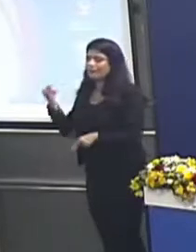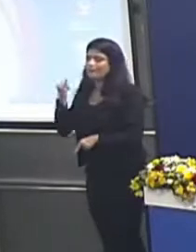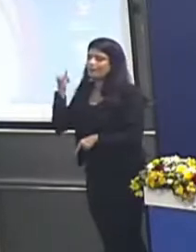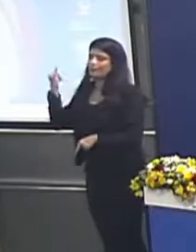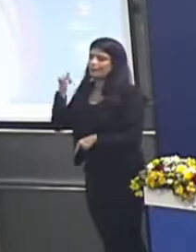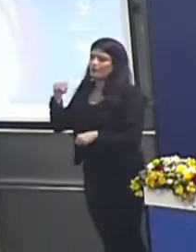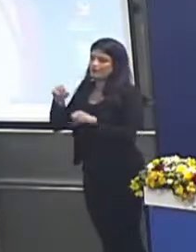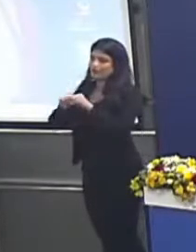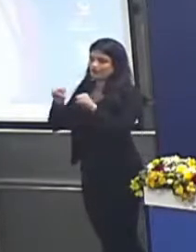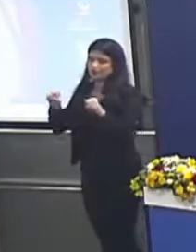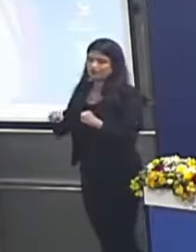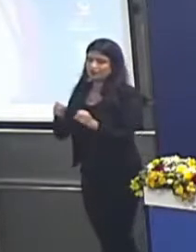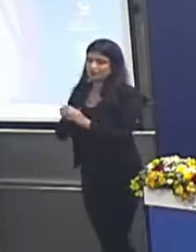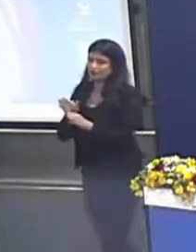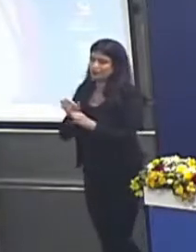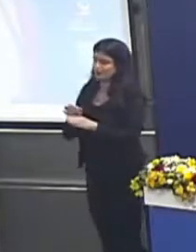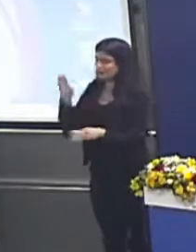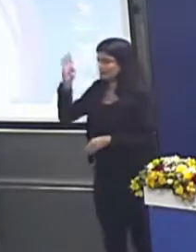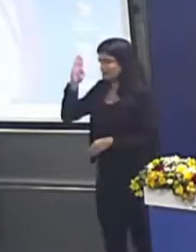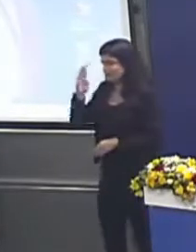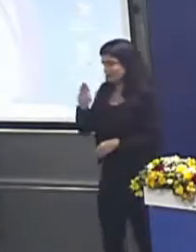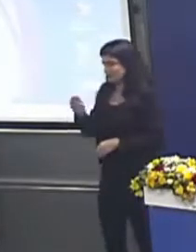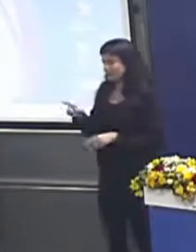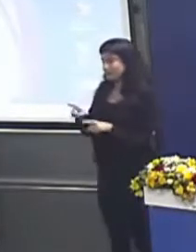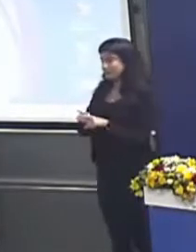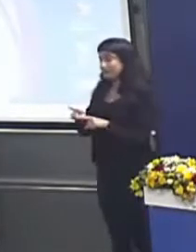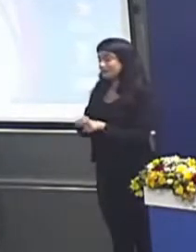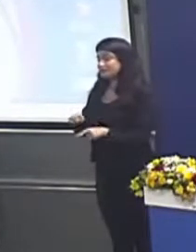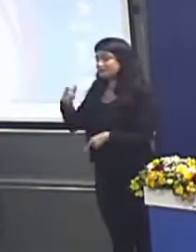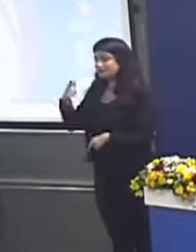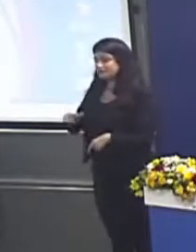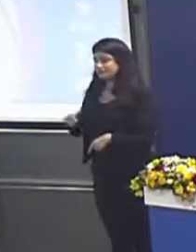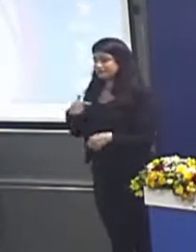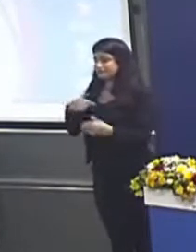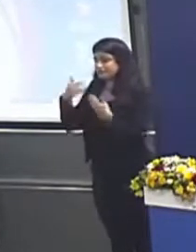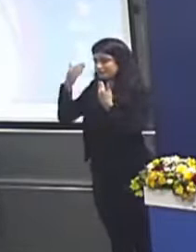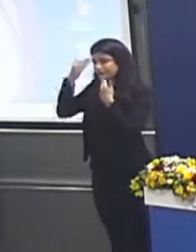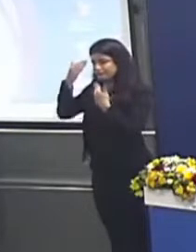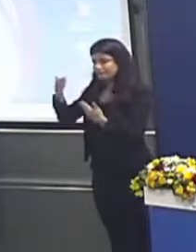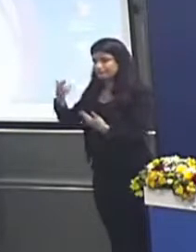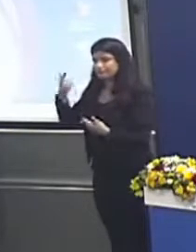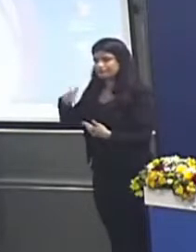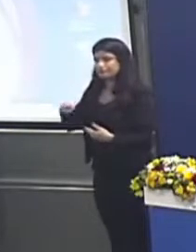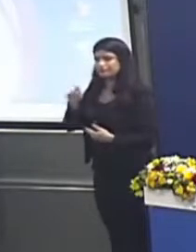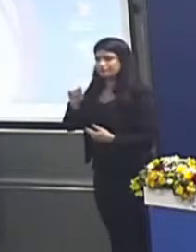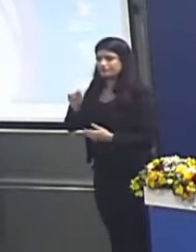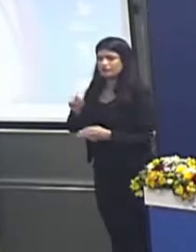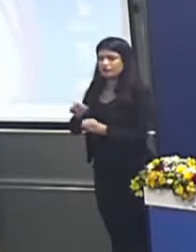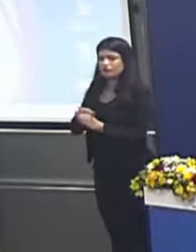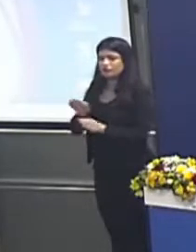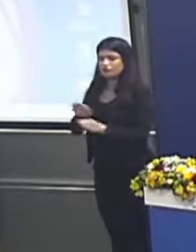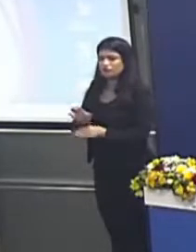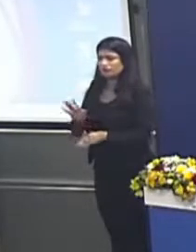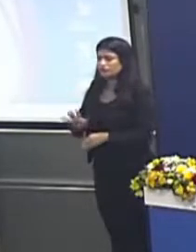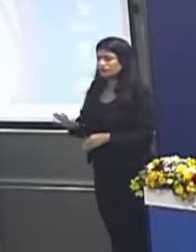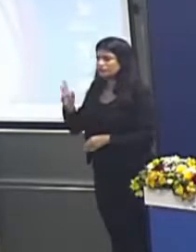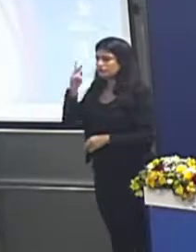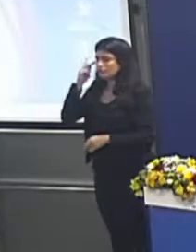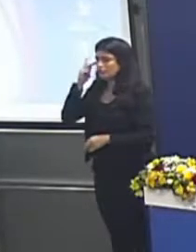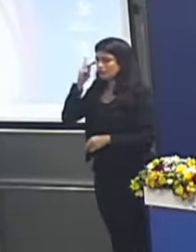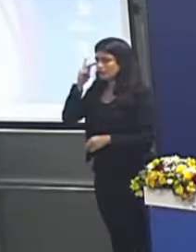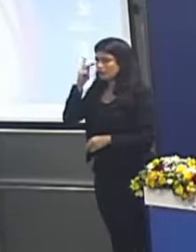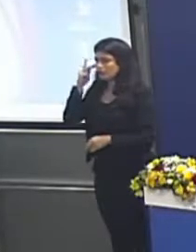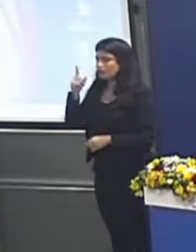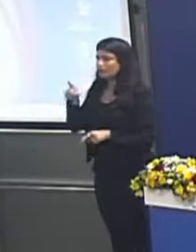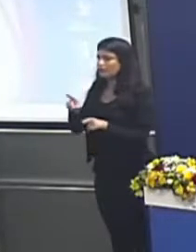para o sistema conselhos no Brasil. Então, agradecer a cada um dos conselheiros do Conselho Regional de São Paulo.